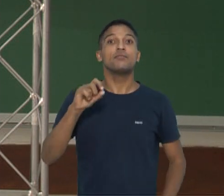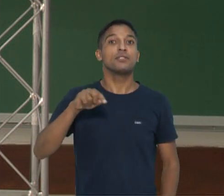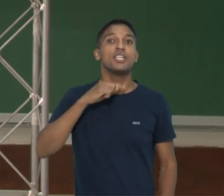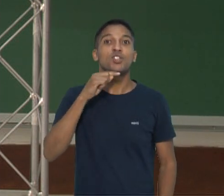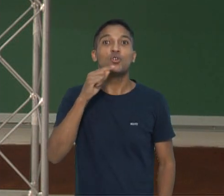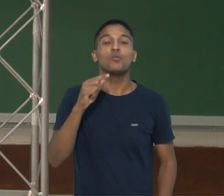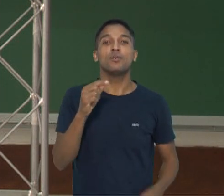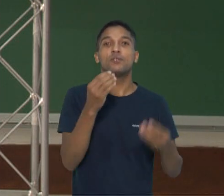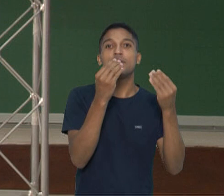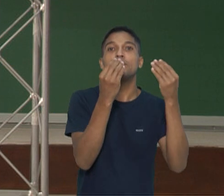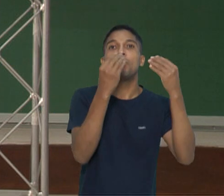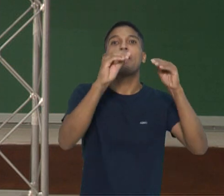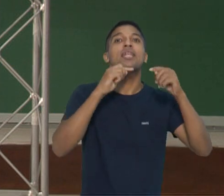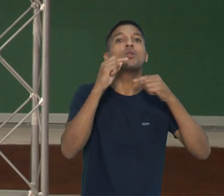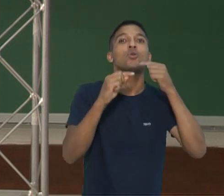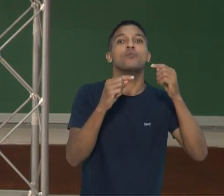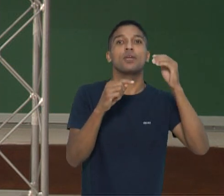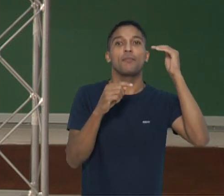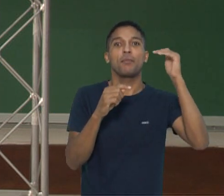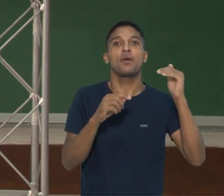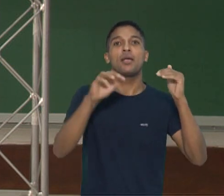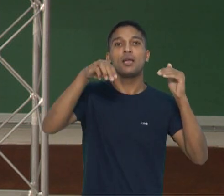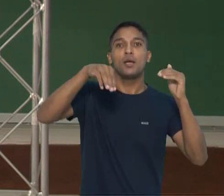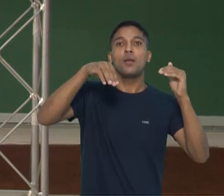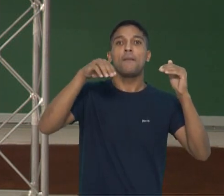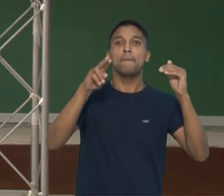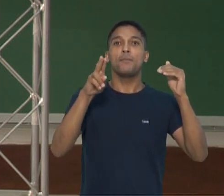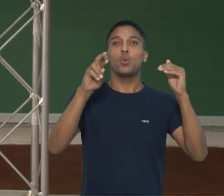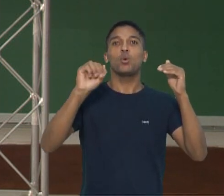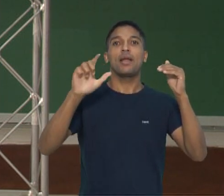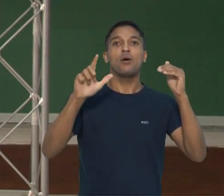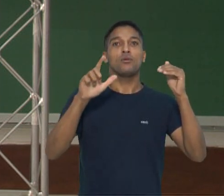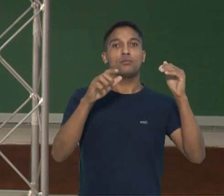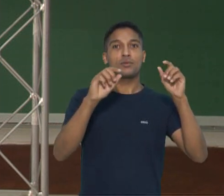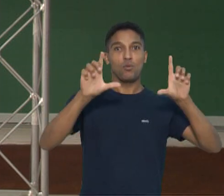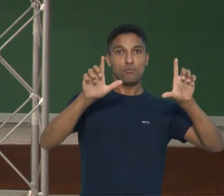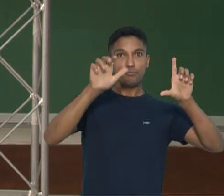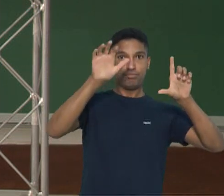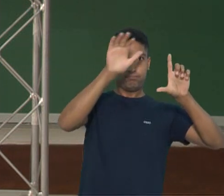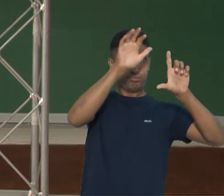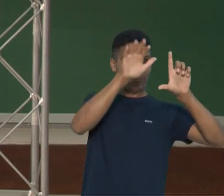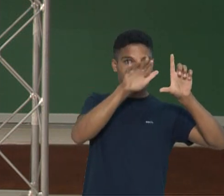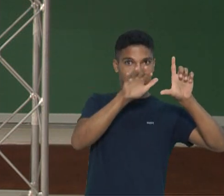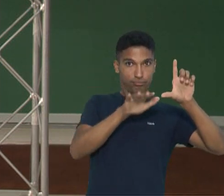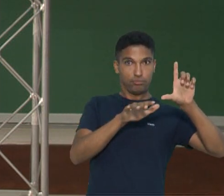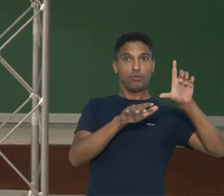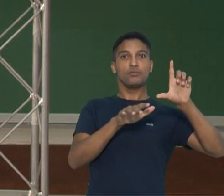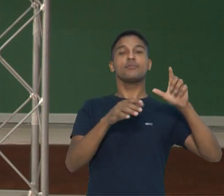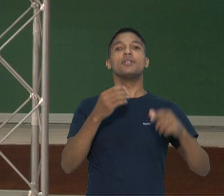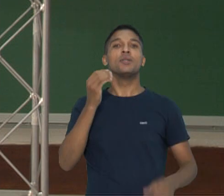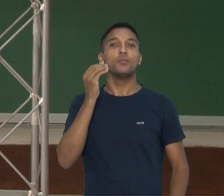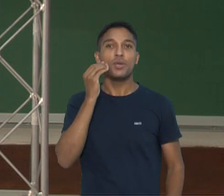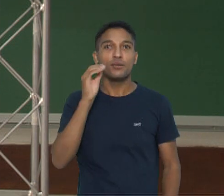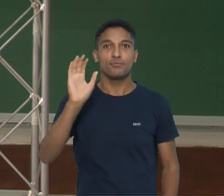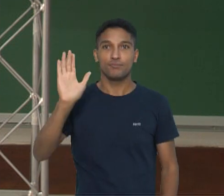de vocês para que o professor possa responder, ok? Um grande beijo para todos vocês e até a próxima aula.